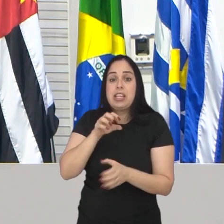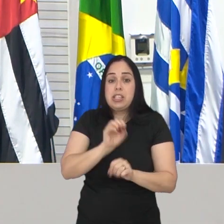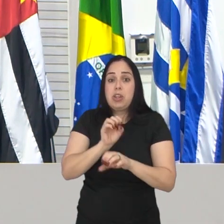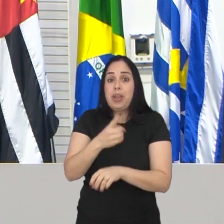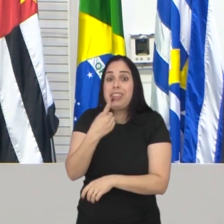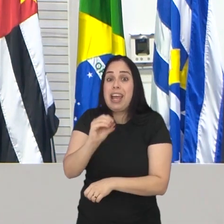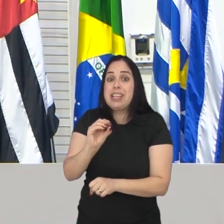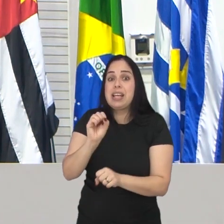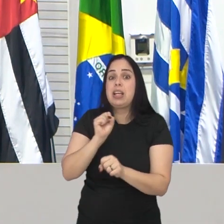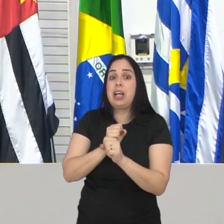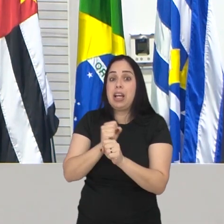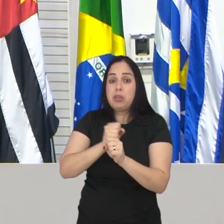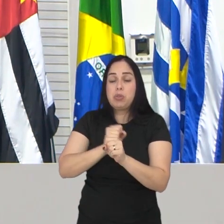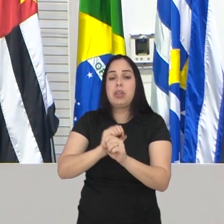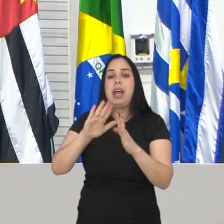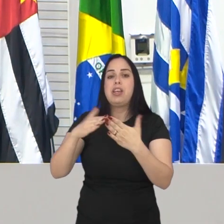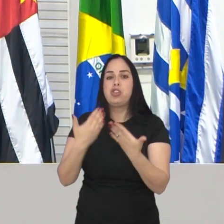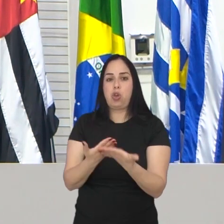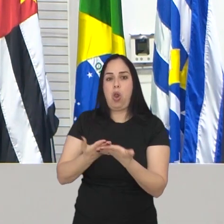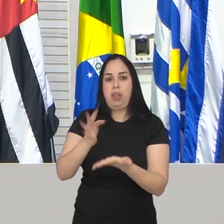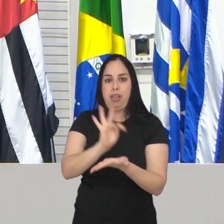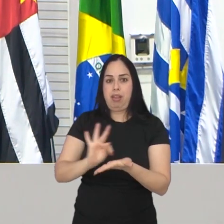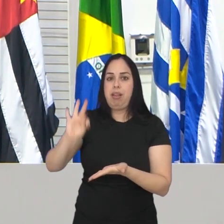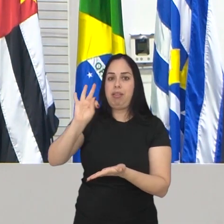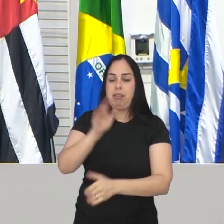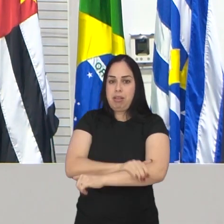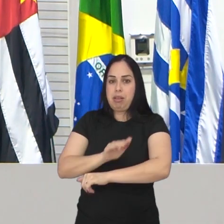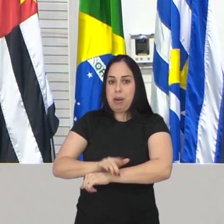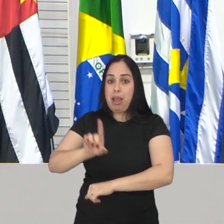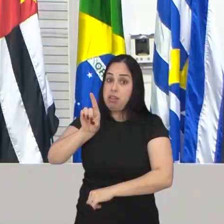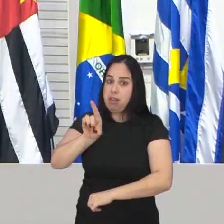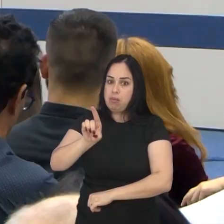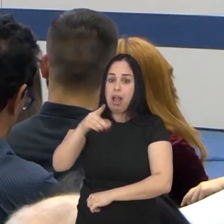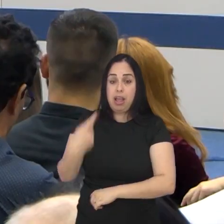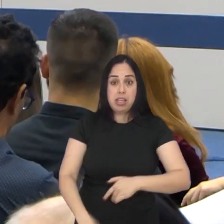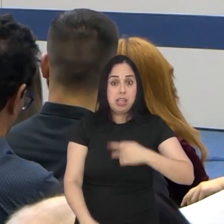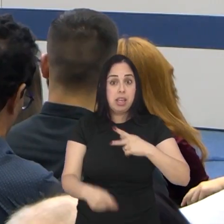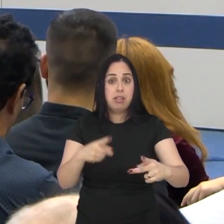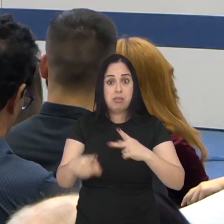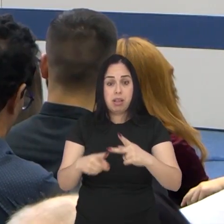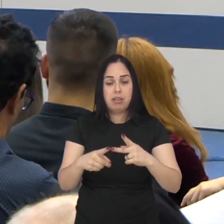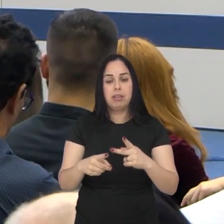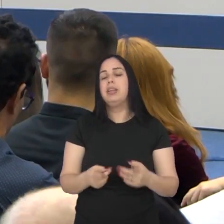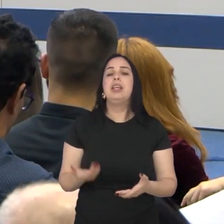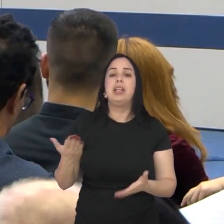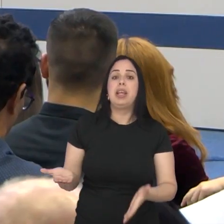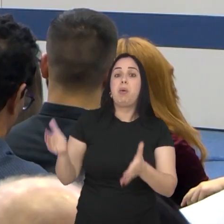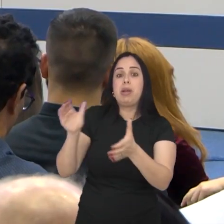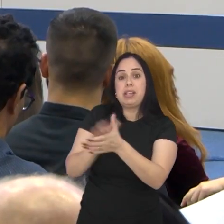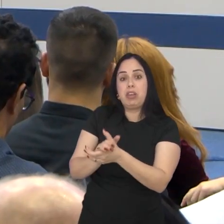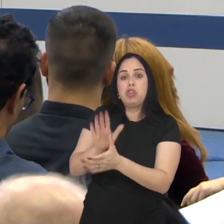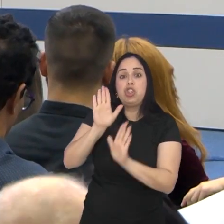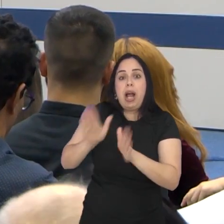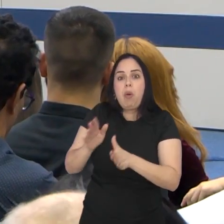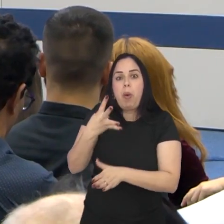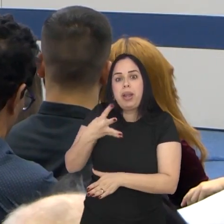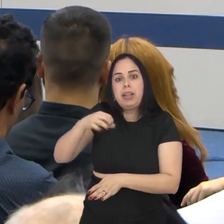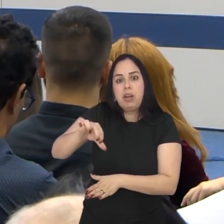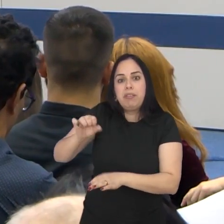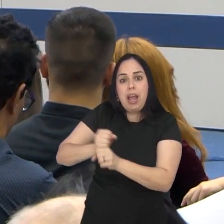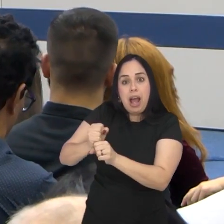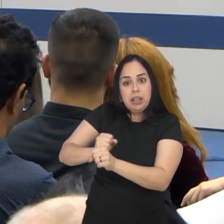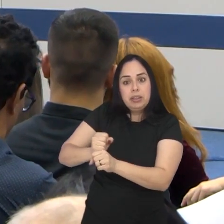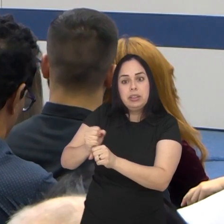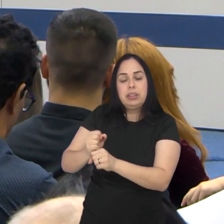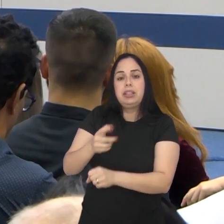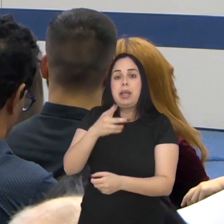10 anos na Escola de Educação Teológica da Assembleia de Deus, em São José. Casado há 49 anos, o